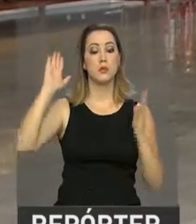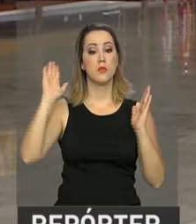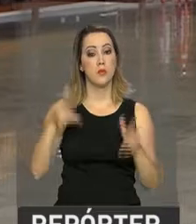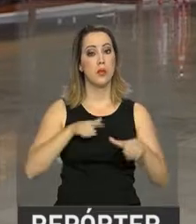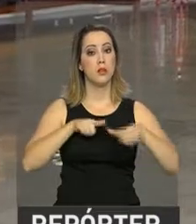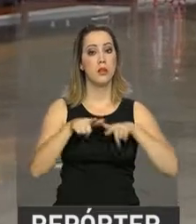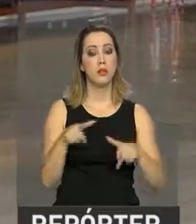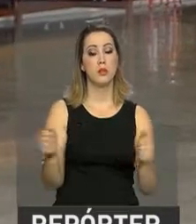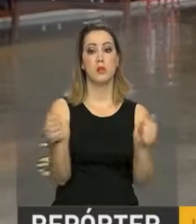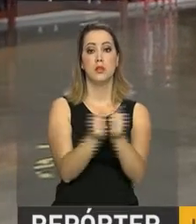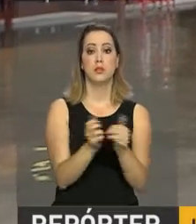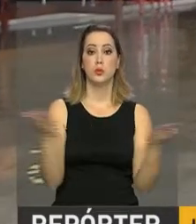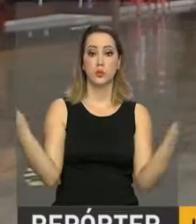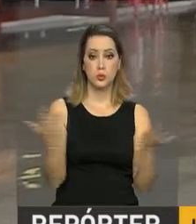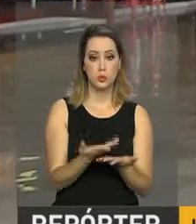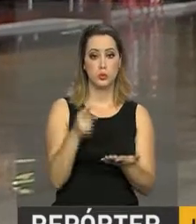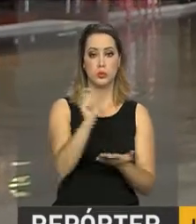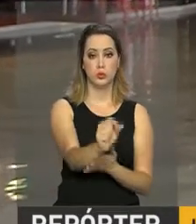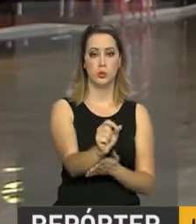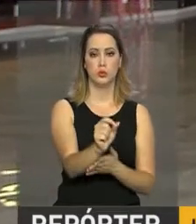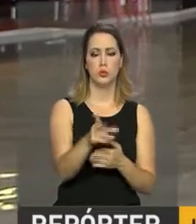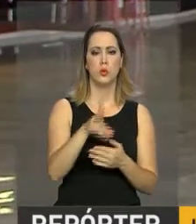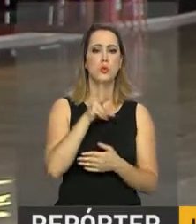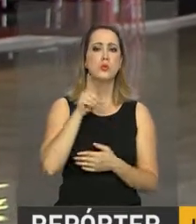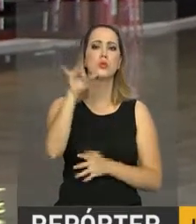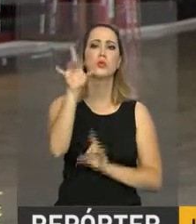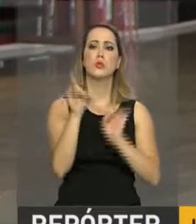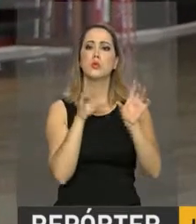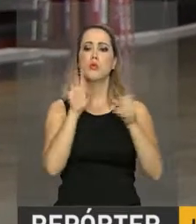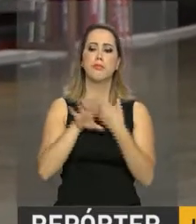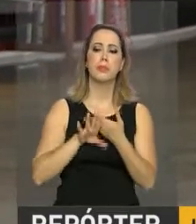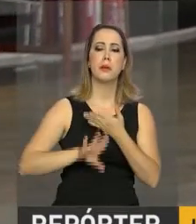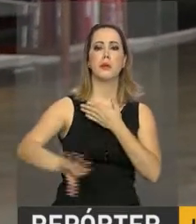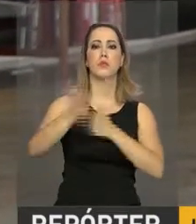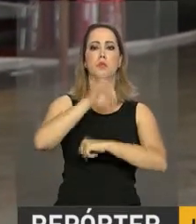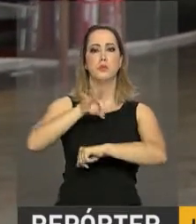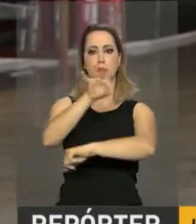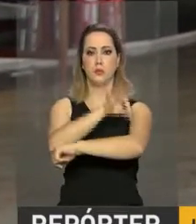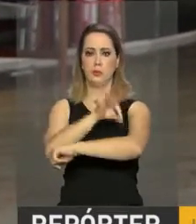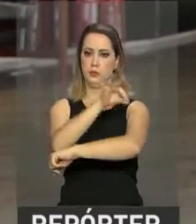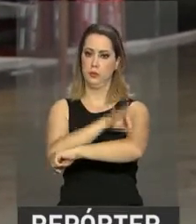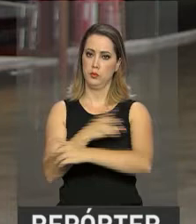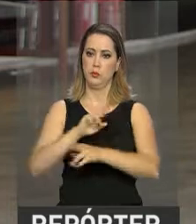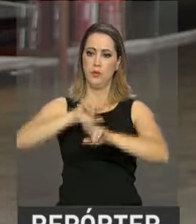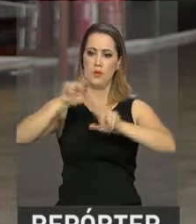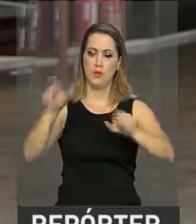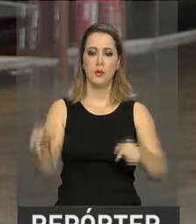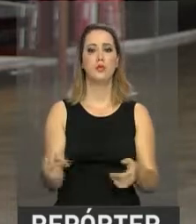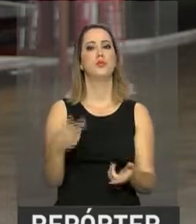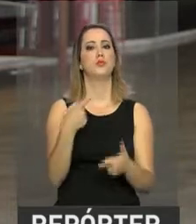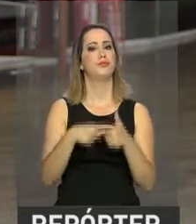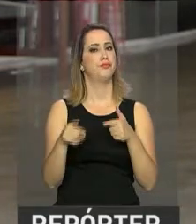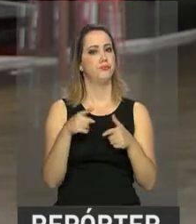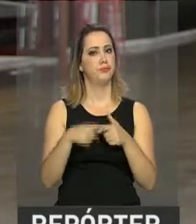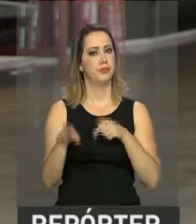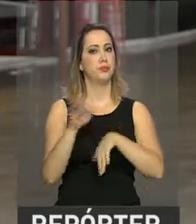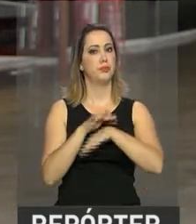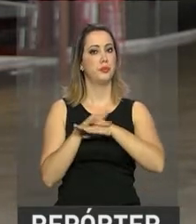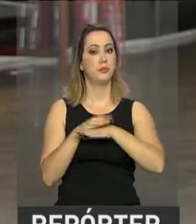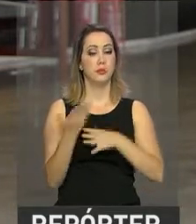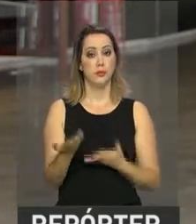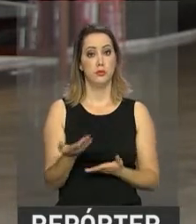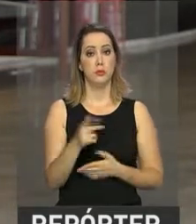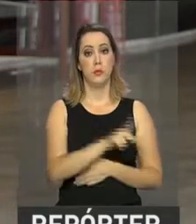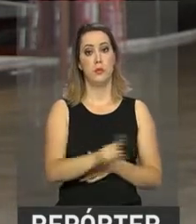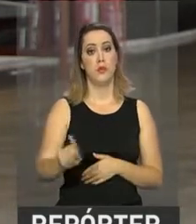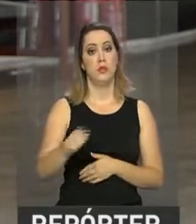nessa mobilização do Dia Nacional de Combate ao Mosquito Aedes aegypti, que nunca é demais lembrar, transmite a dengue, a zika e a chikungunya. O presidente